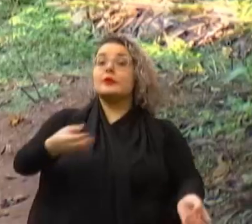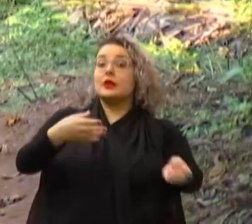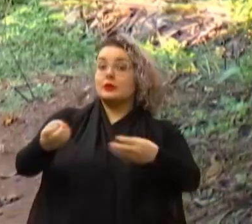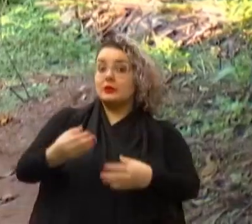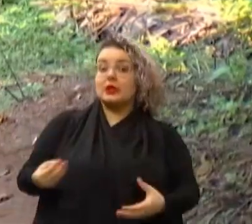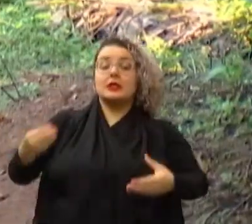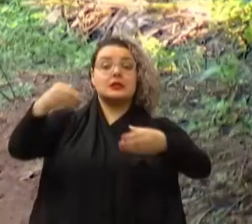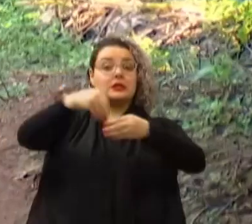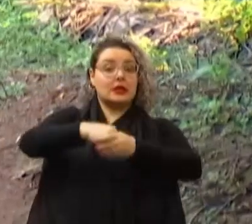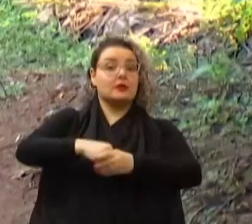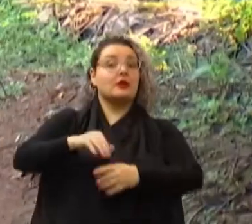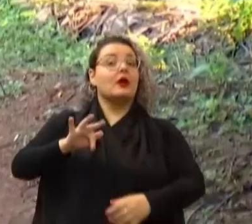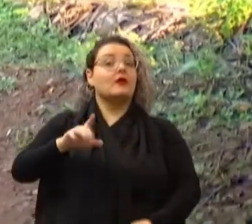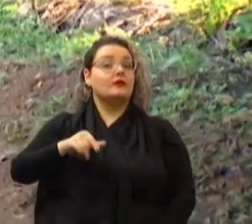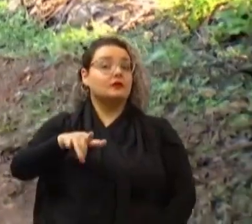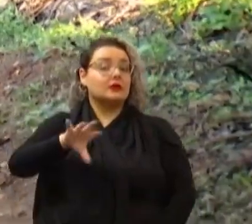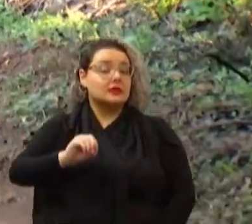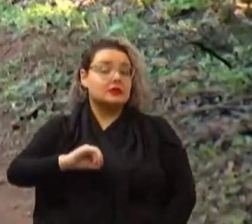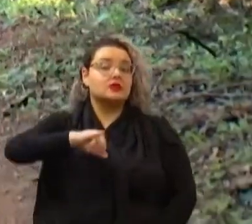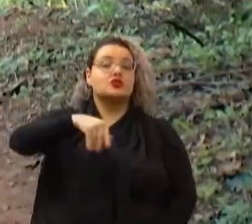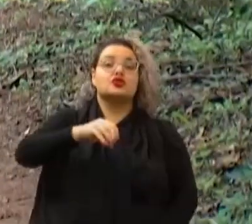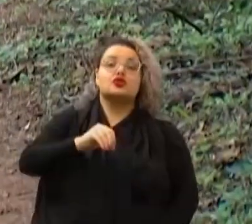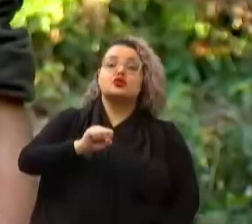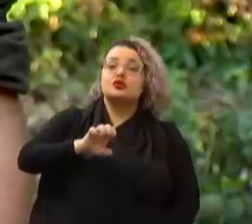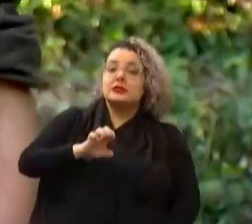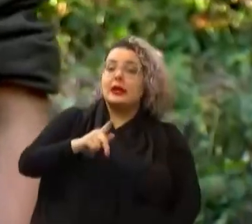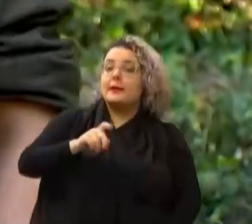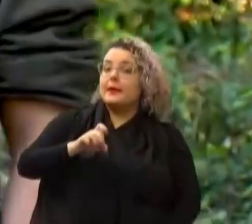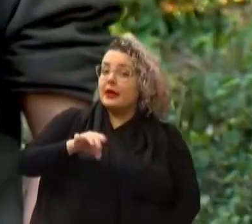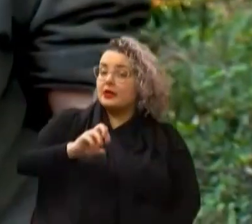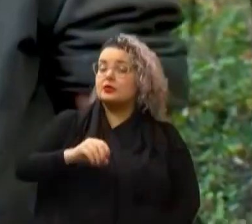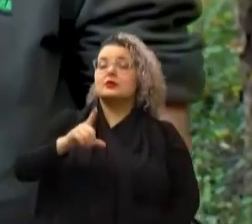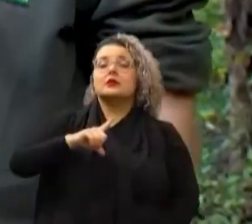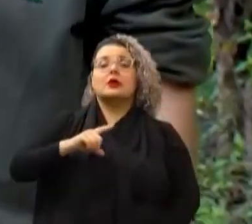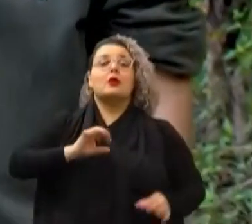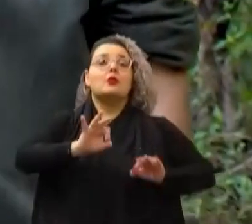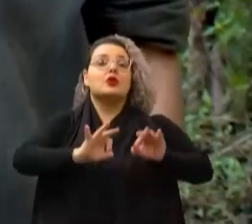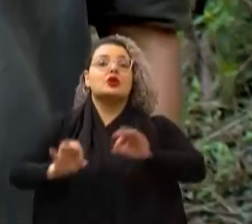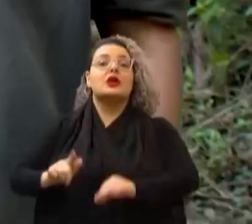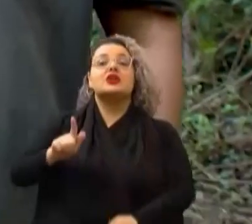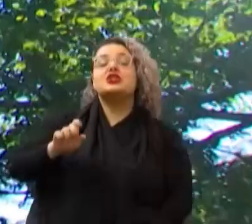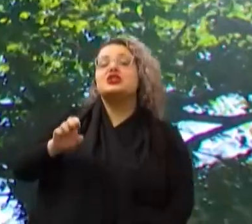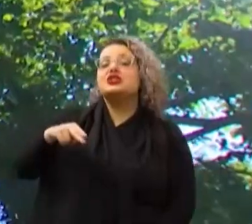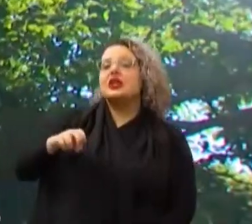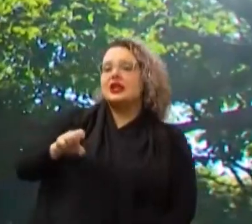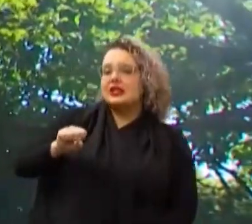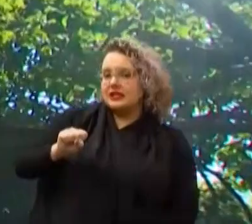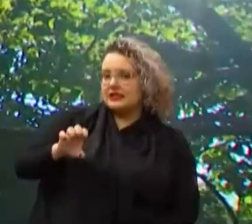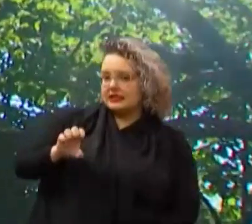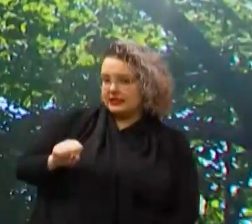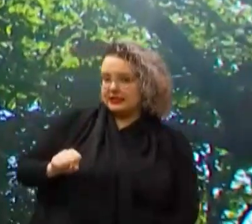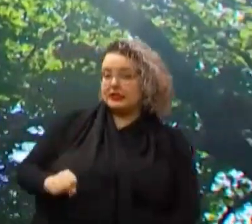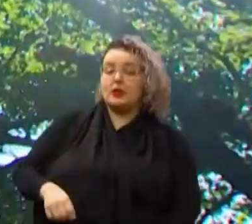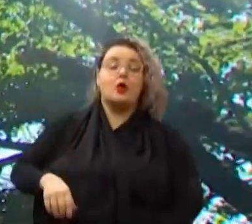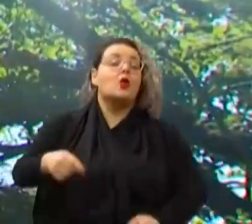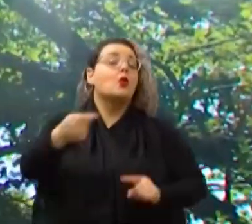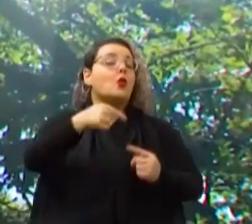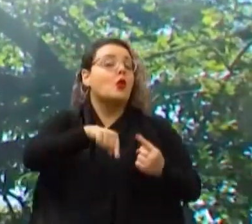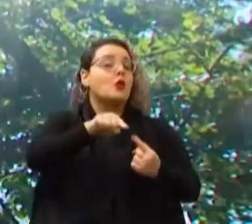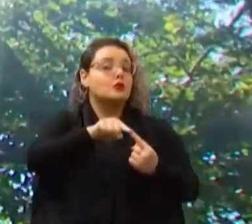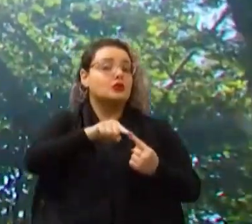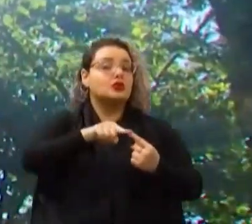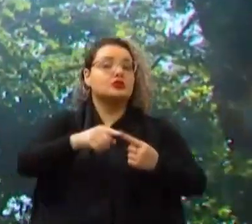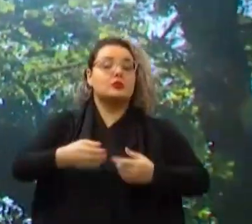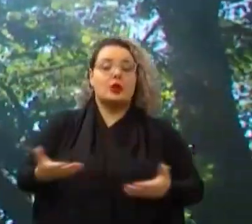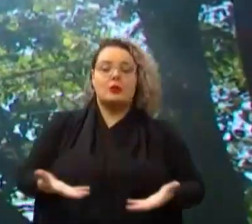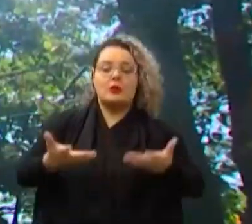ambiental. Atualmente, dentro da Fundação José Pedro de Oliveira, existe o projeto Gênesis, que tem como objetivo